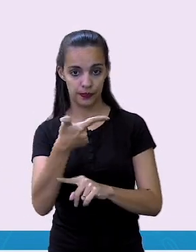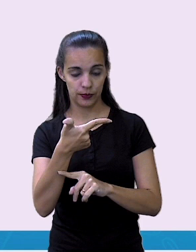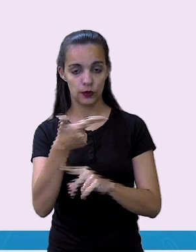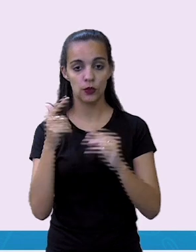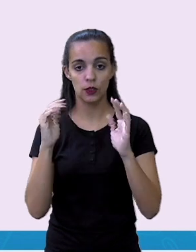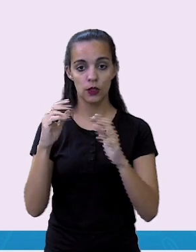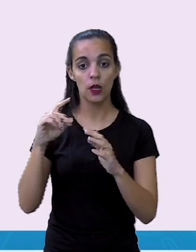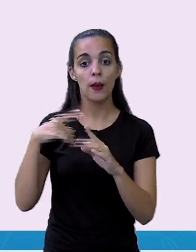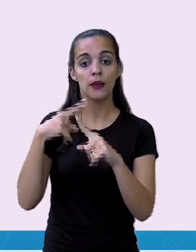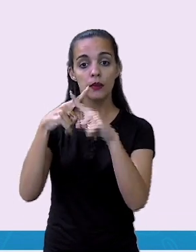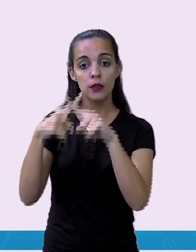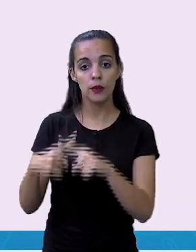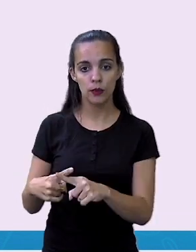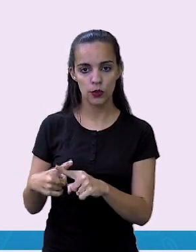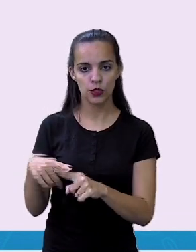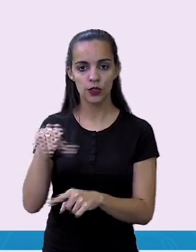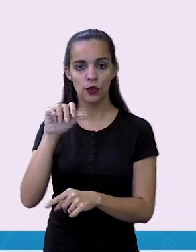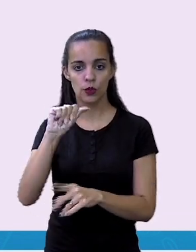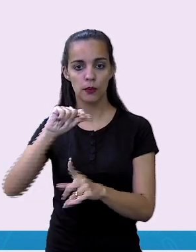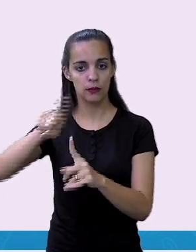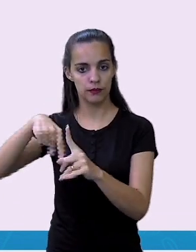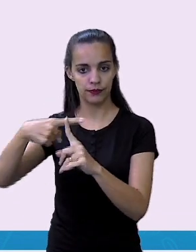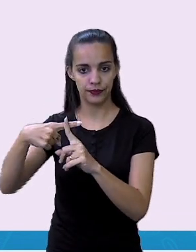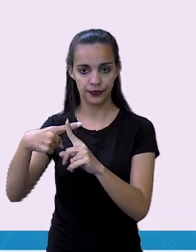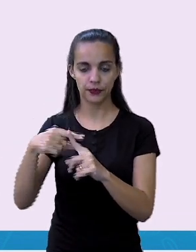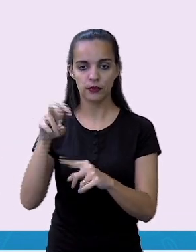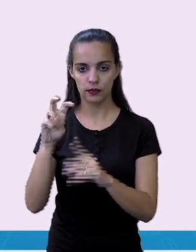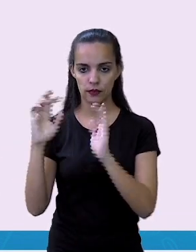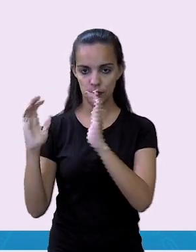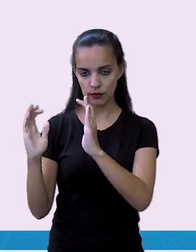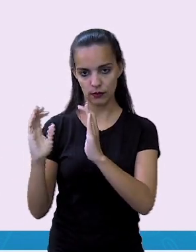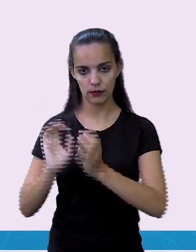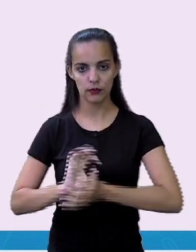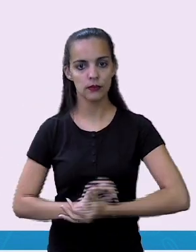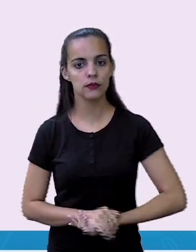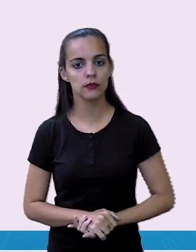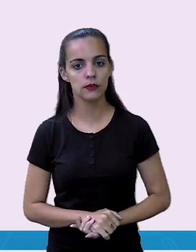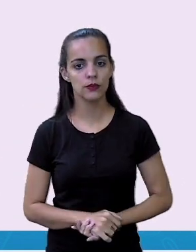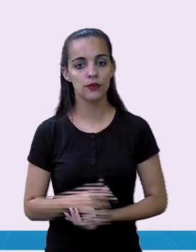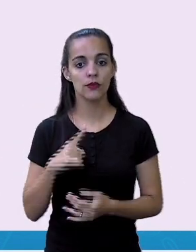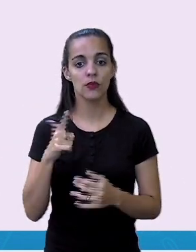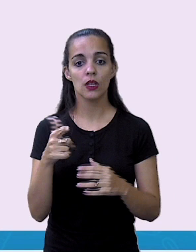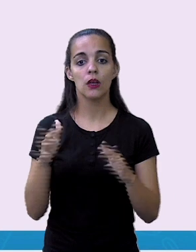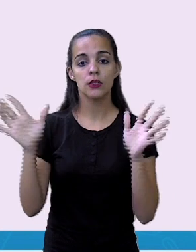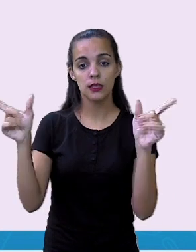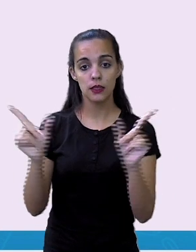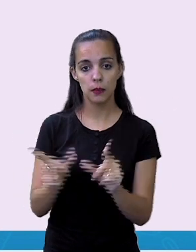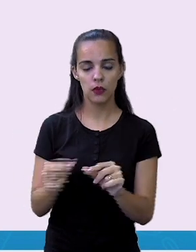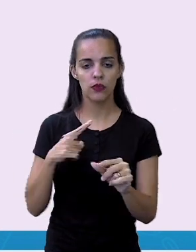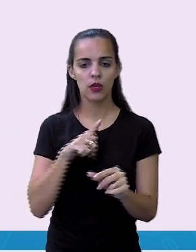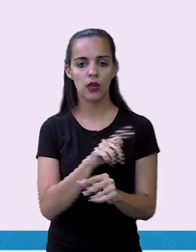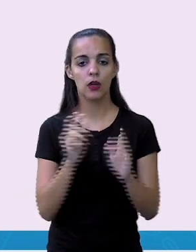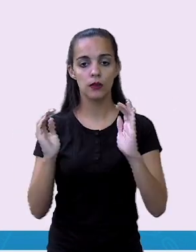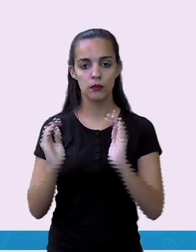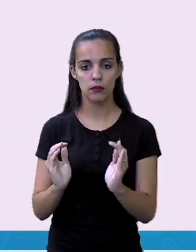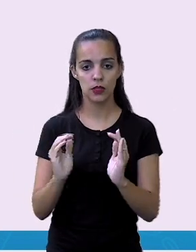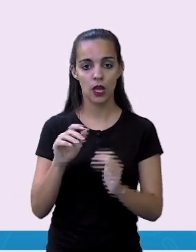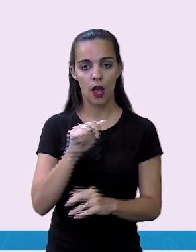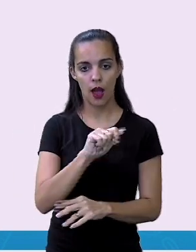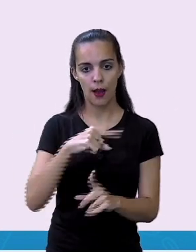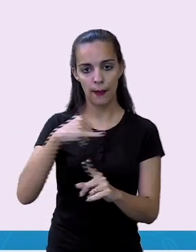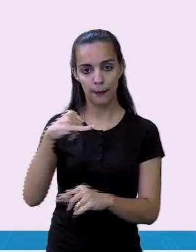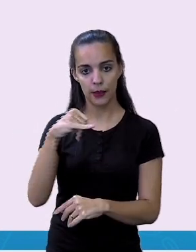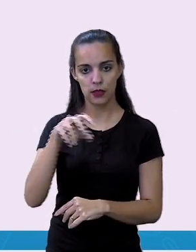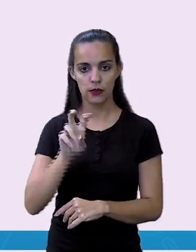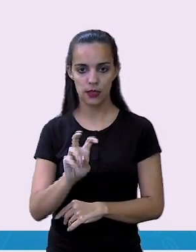que multiplica A mais 5. Isso dividido por A menos